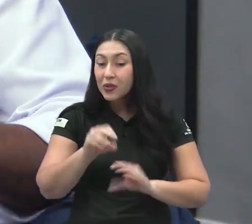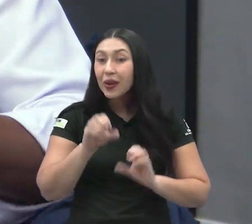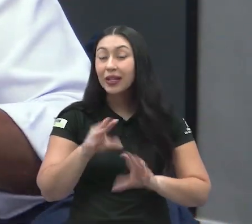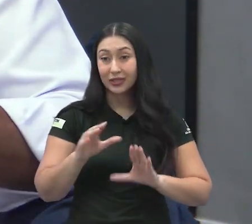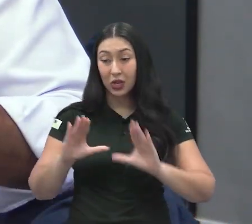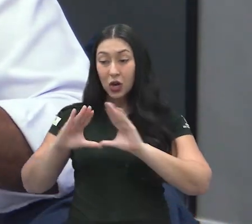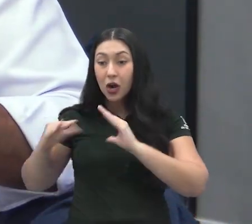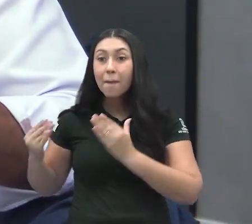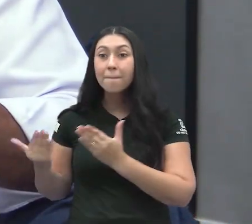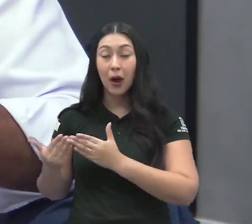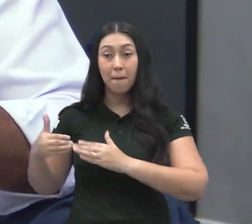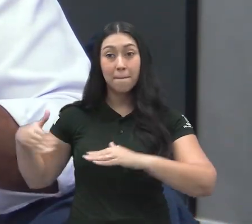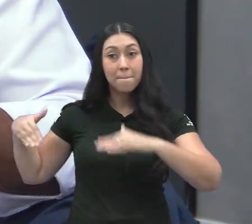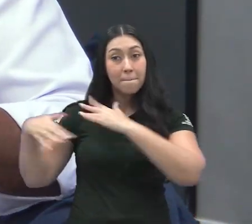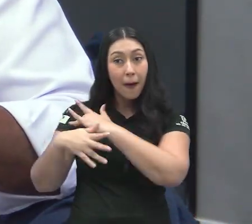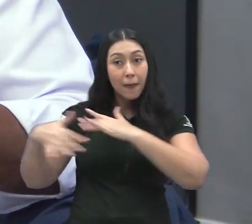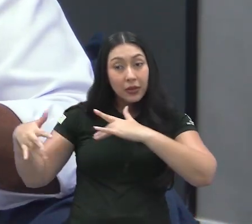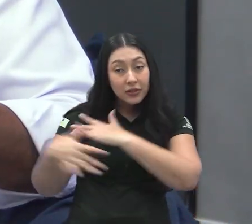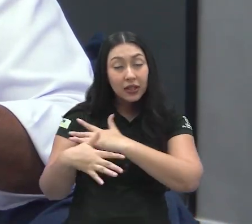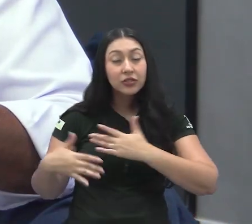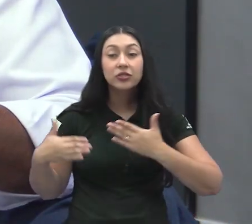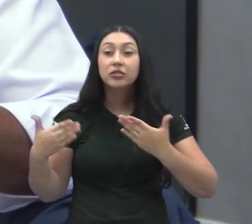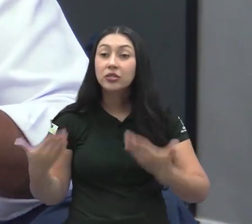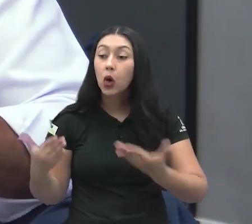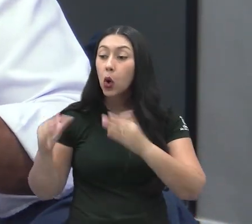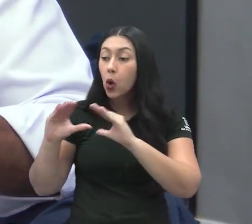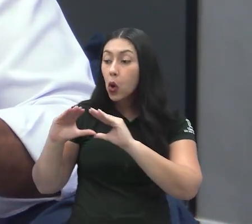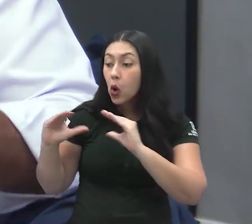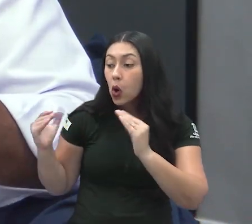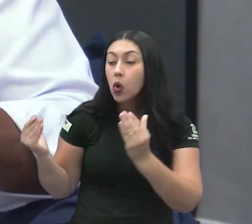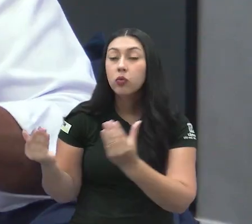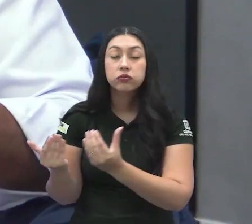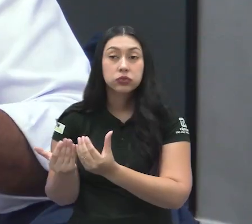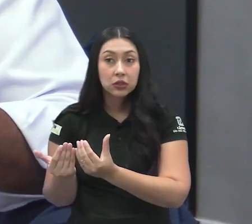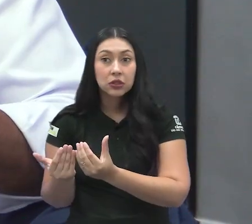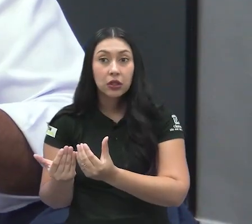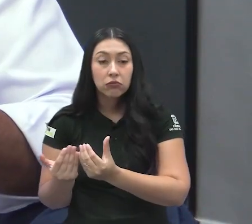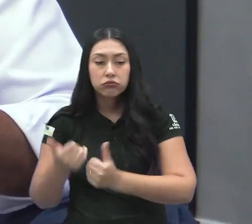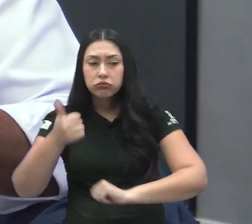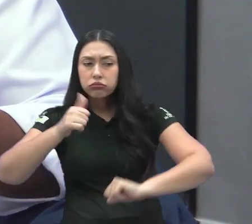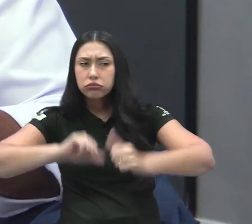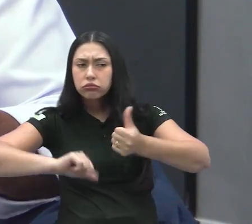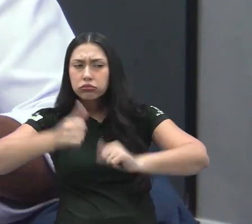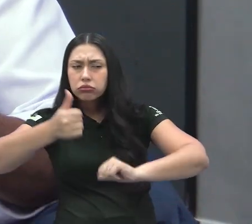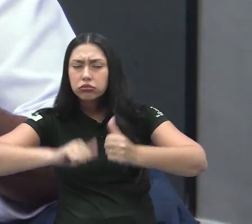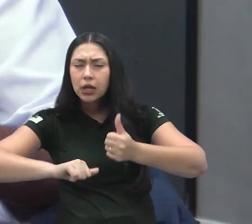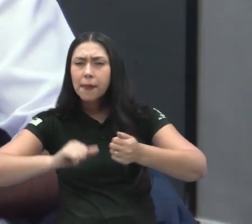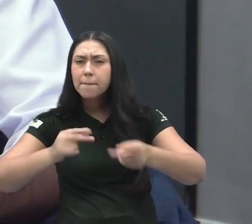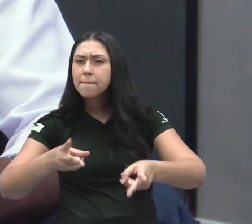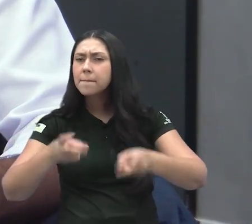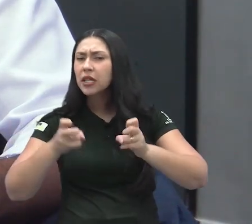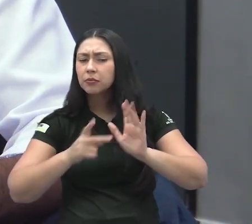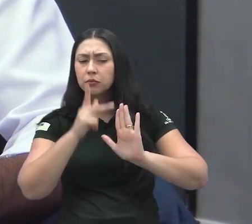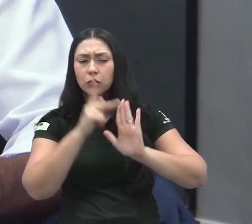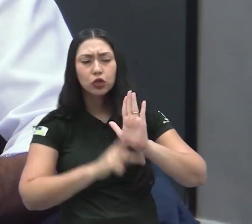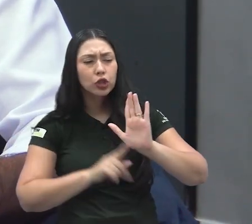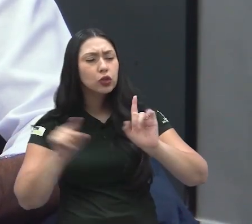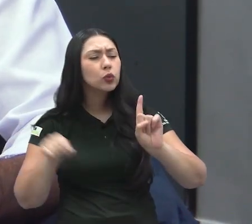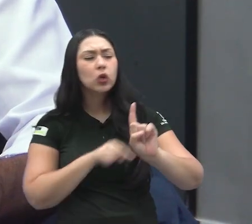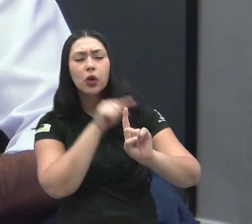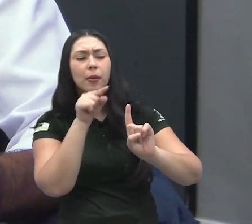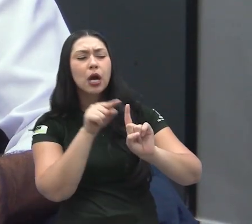Mobilidade. Então, as comissões, ela vê, vamos dizer assim, o objetivo daquele